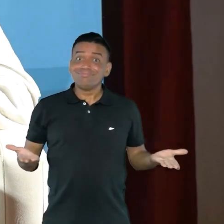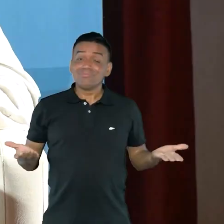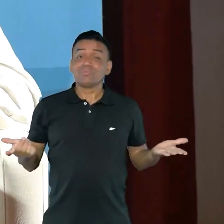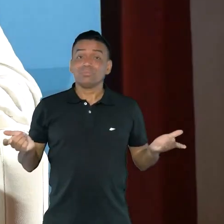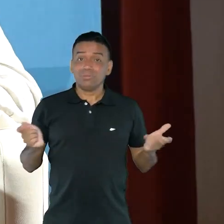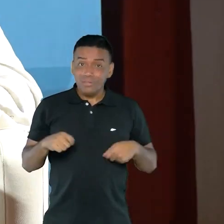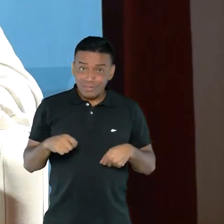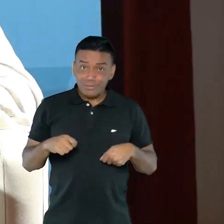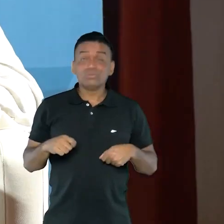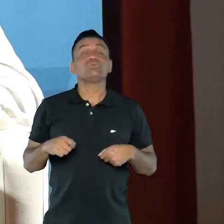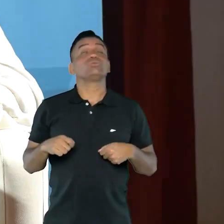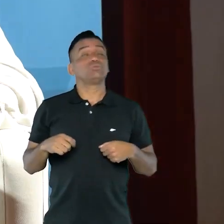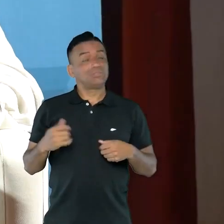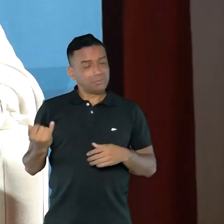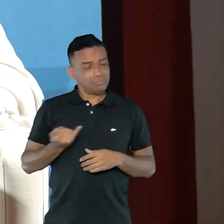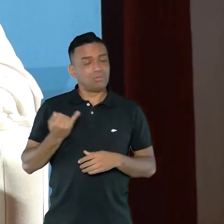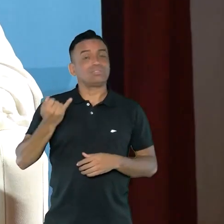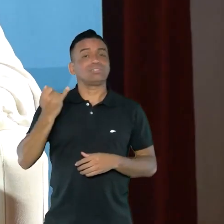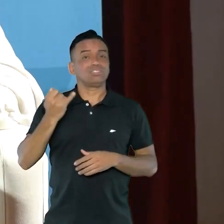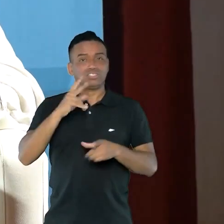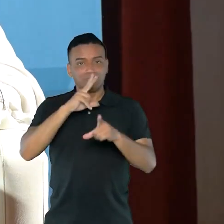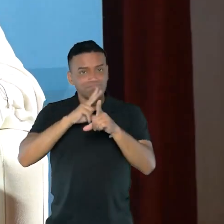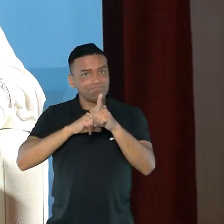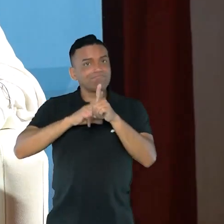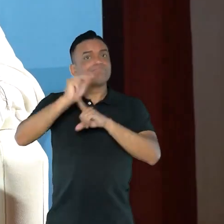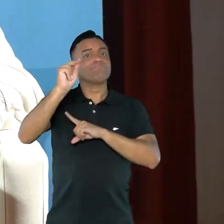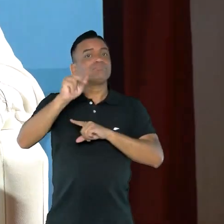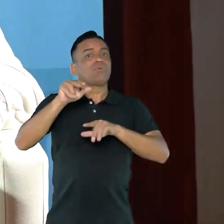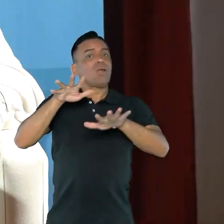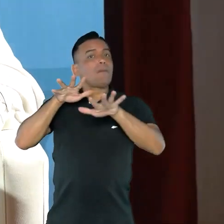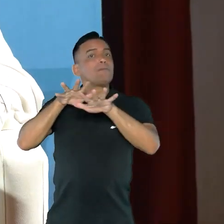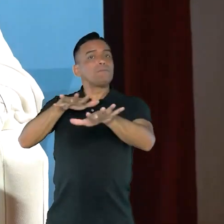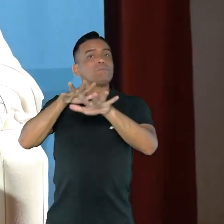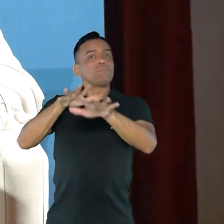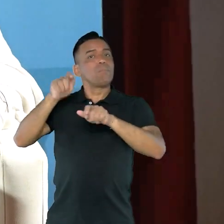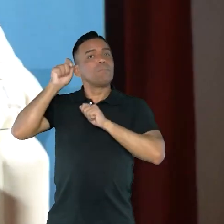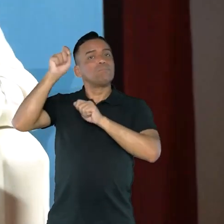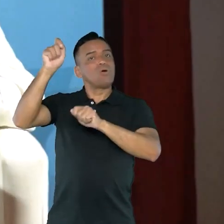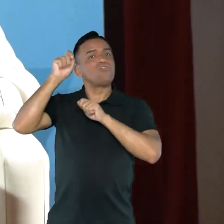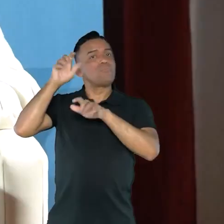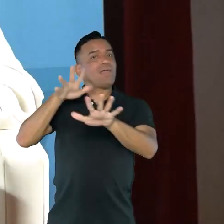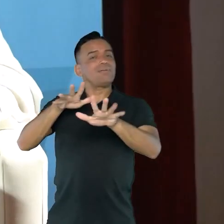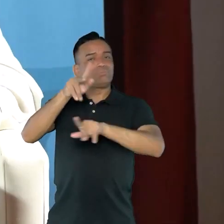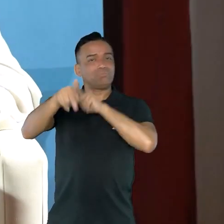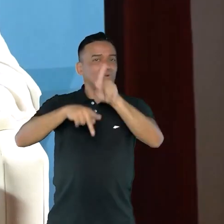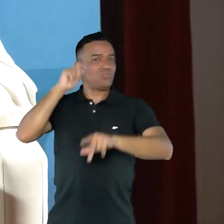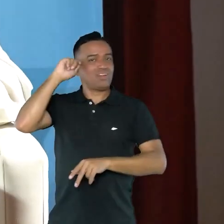que é importante, né, essa conquista, né, do movimento negro em relação